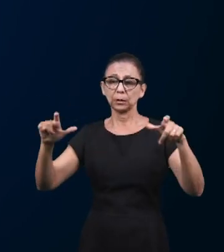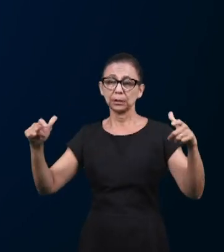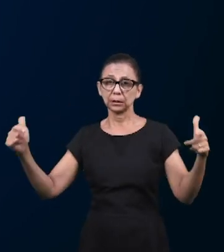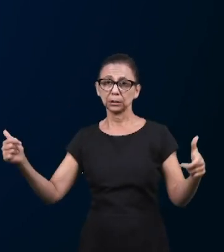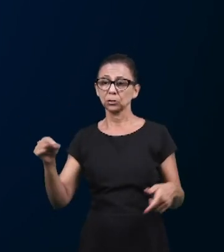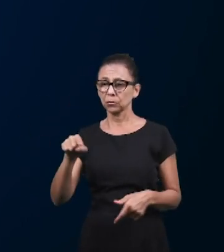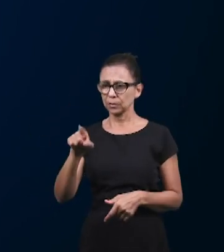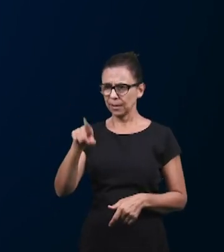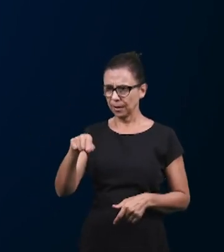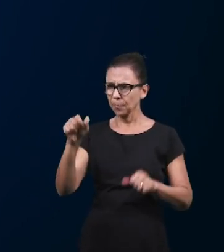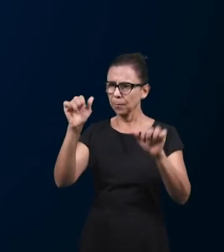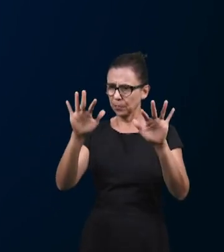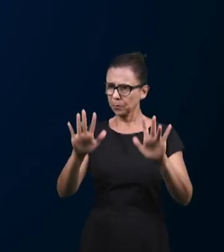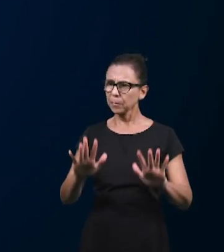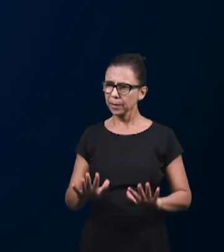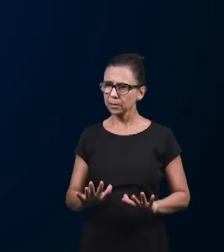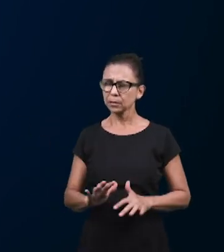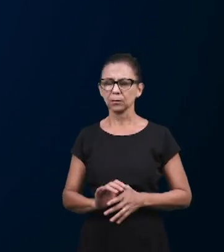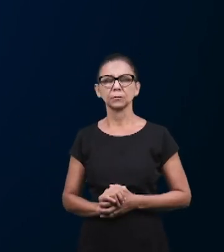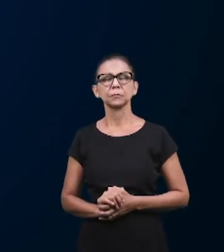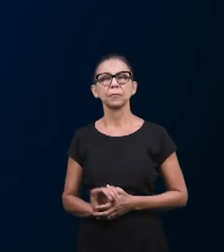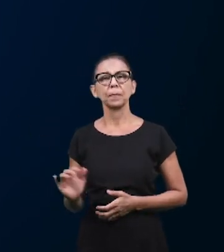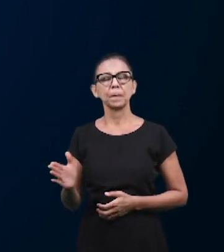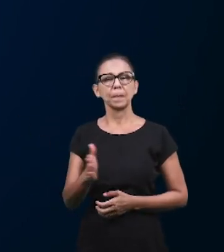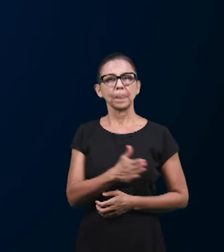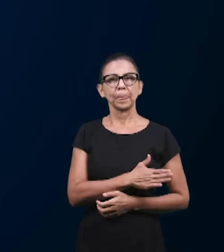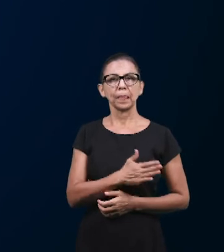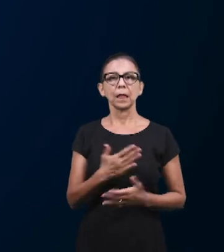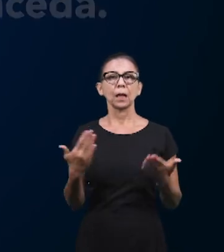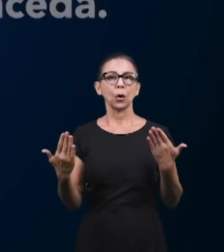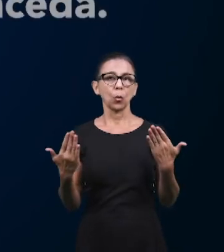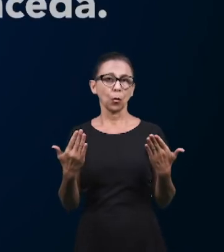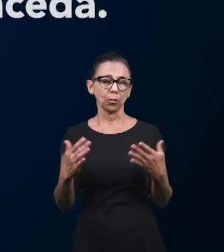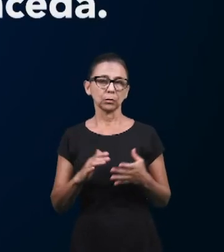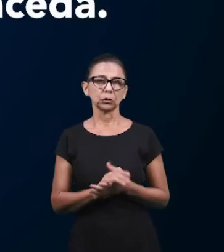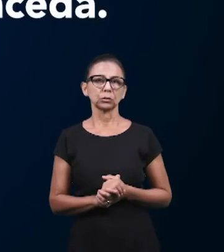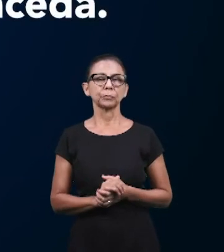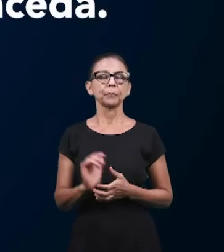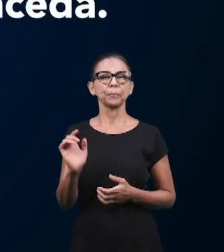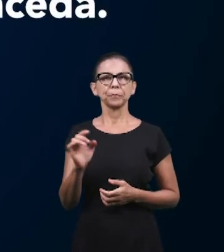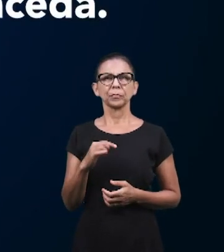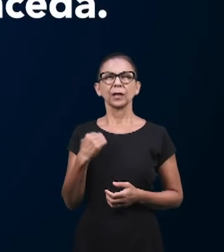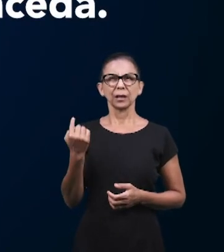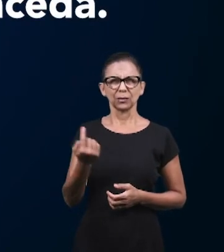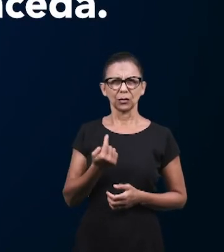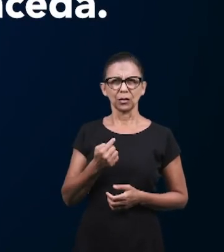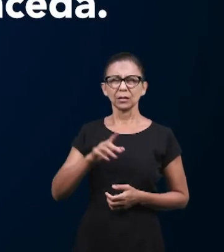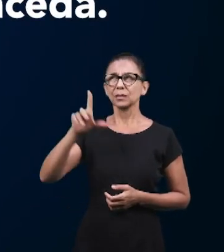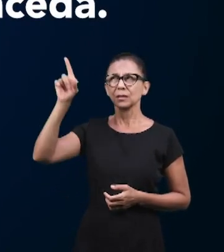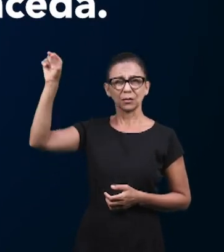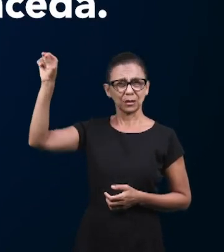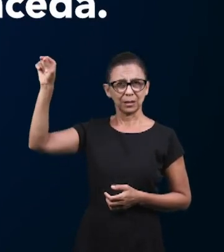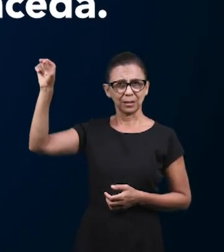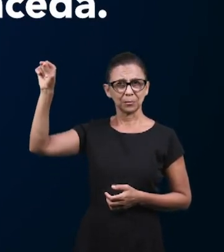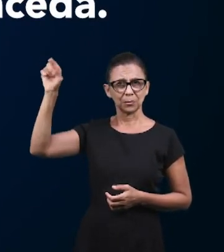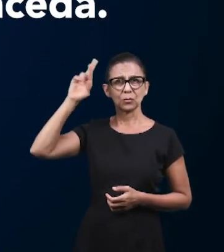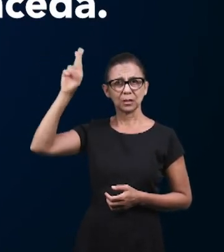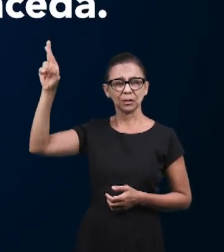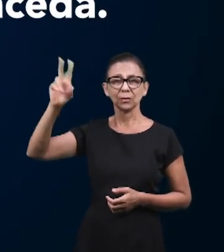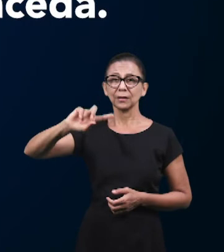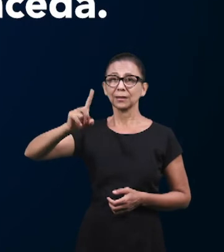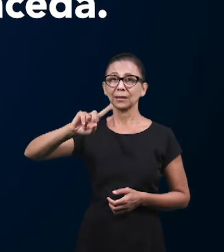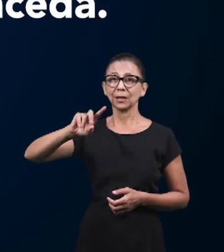bênção. E não é diferente nas nossas vidas hoje, porque não fomos nós que escolhemos o Senhor, mas Ele